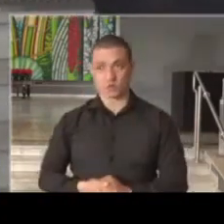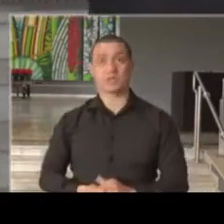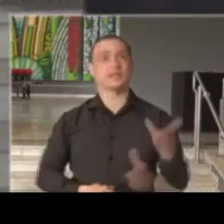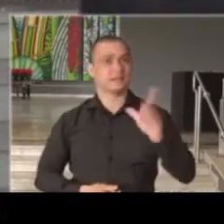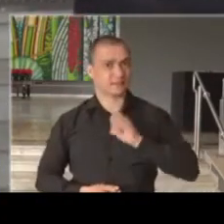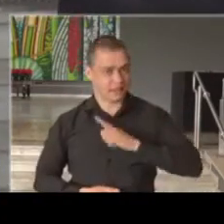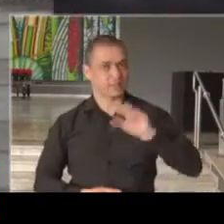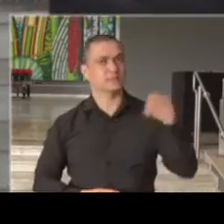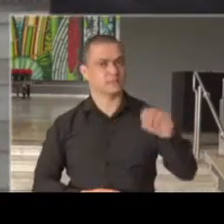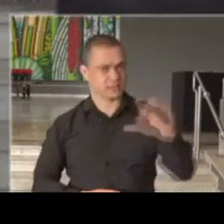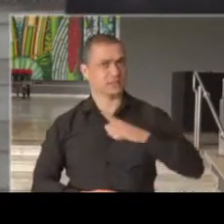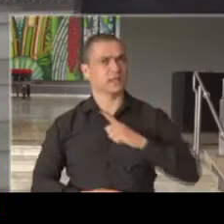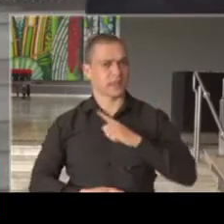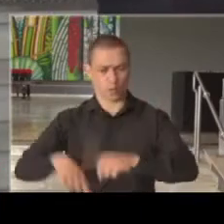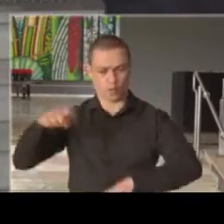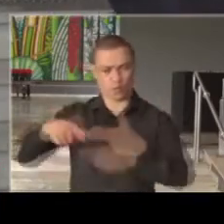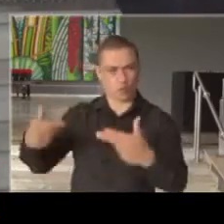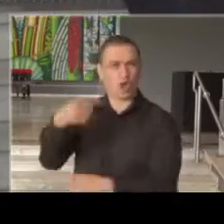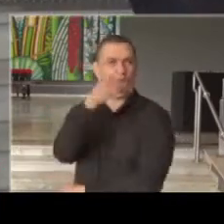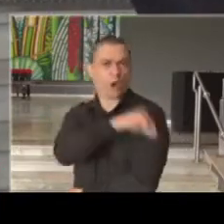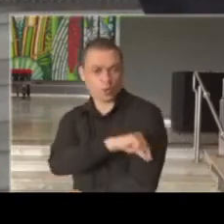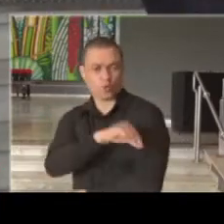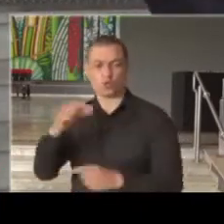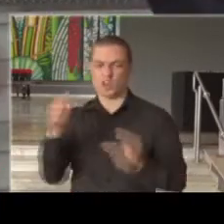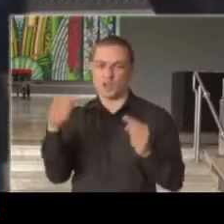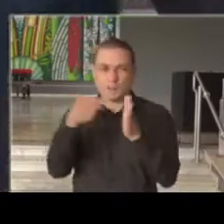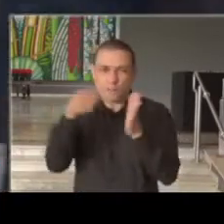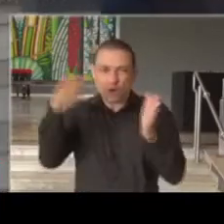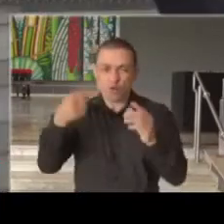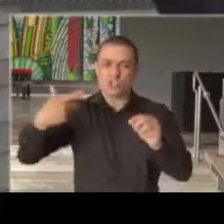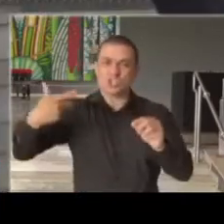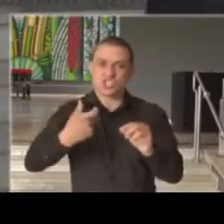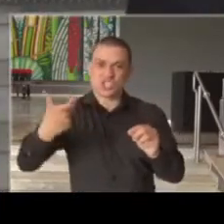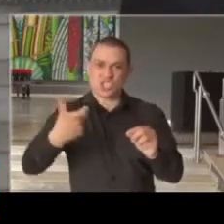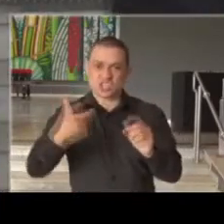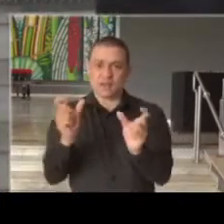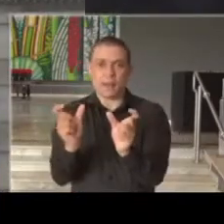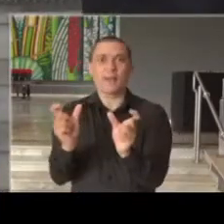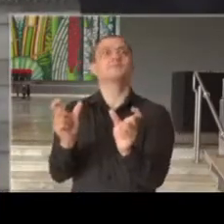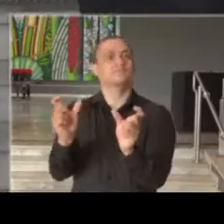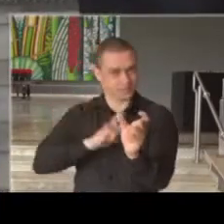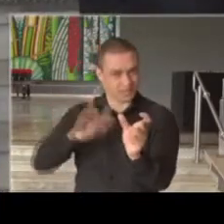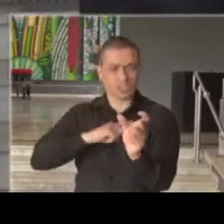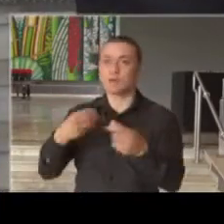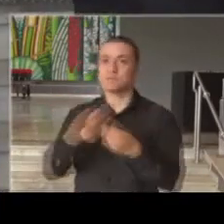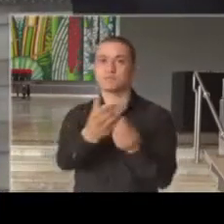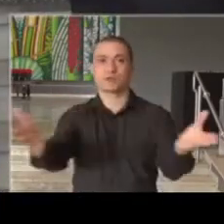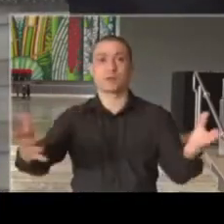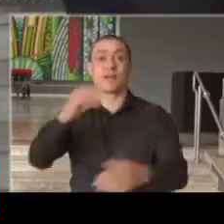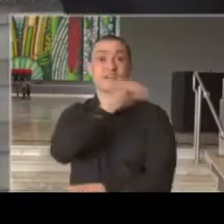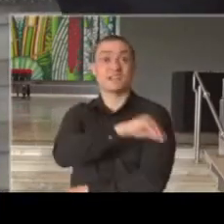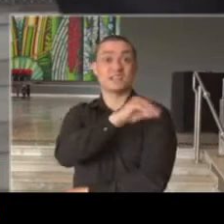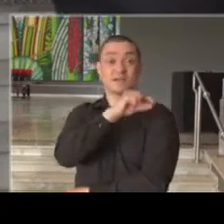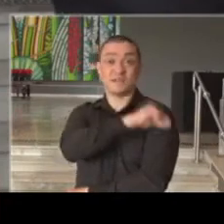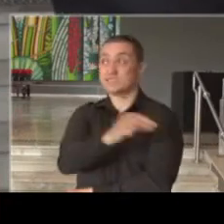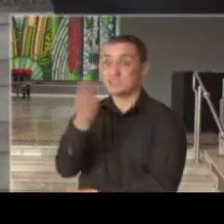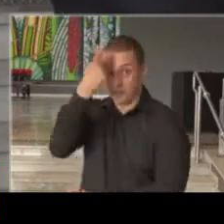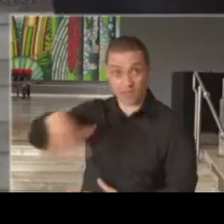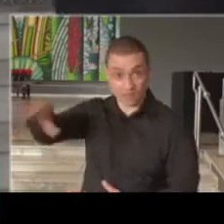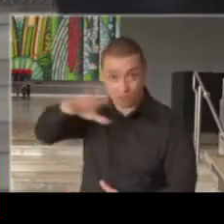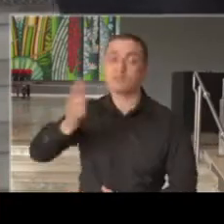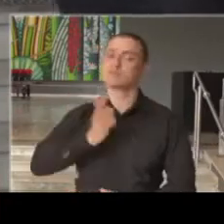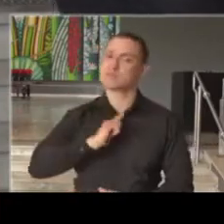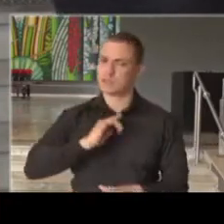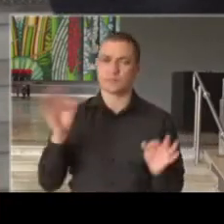temos sim esses insumos, agulhas e seringas para vacinar esse público. Dessa